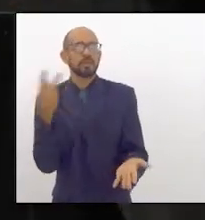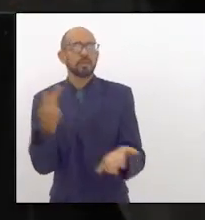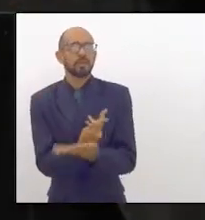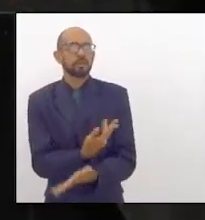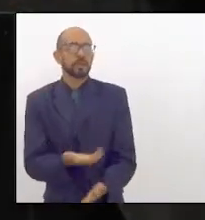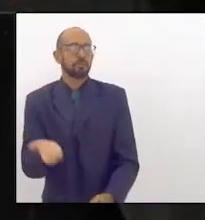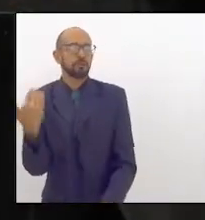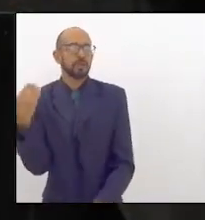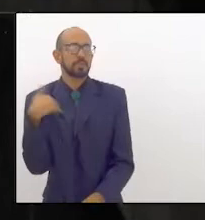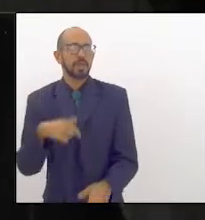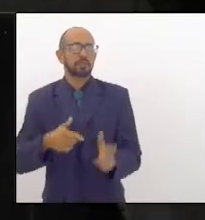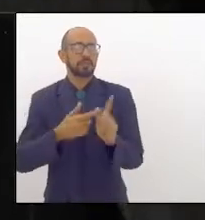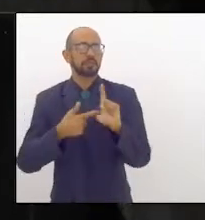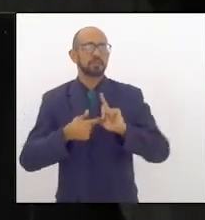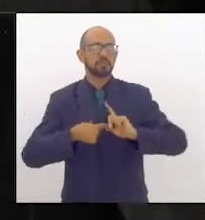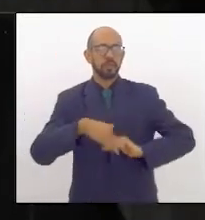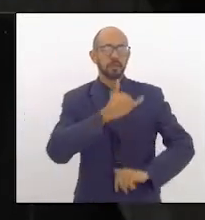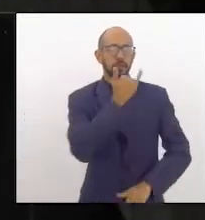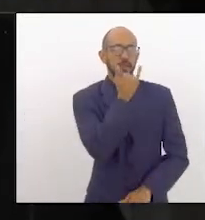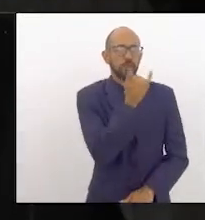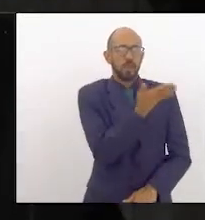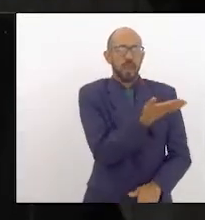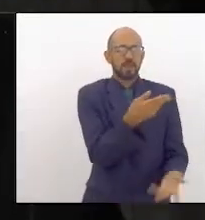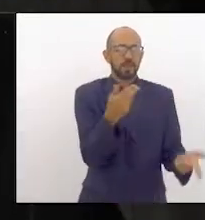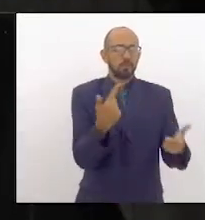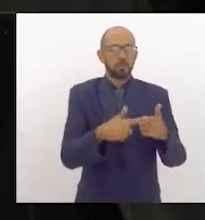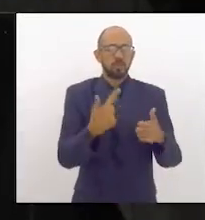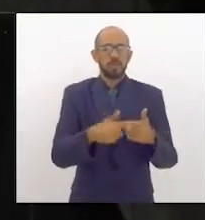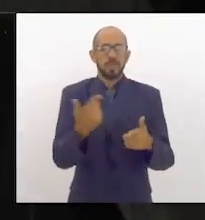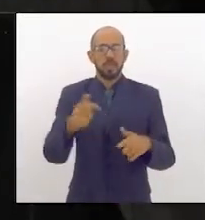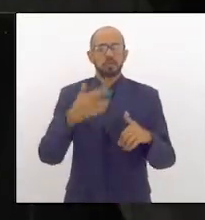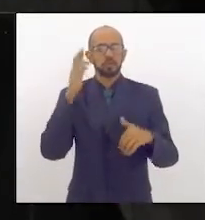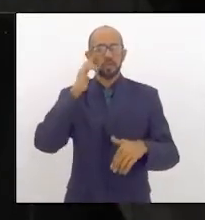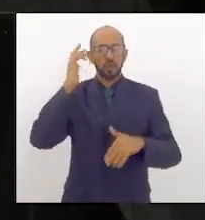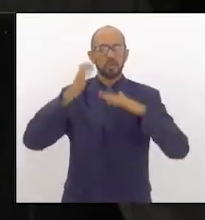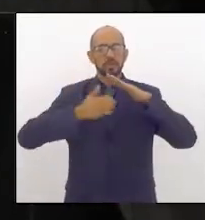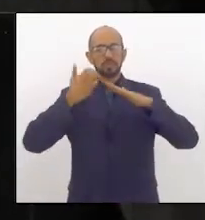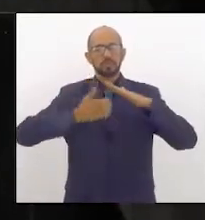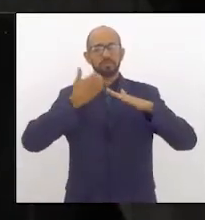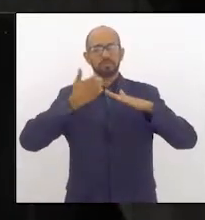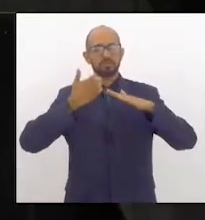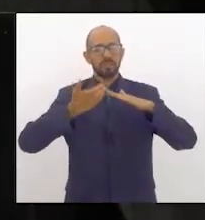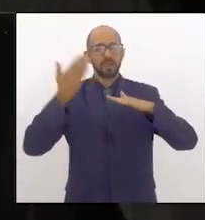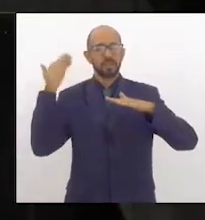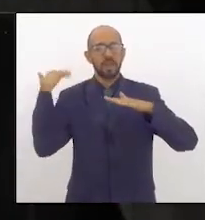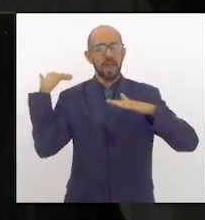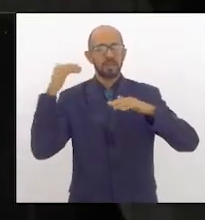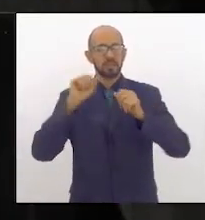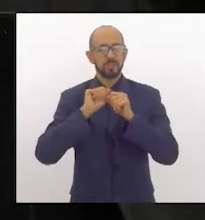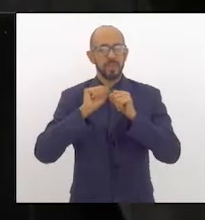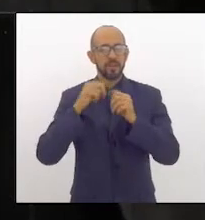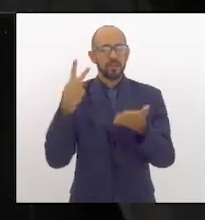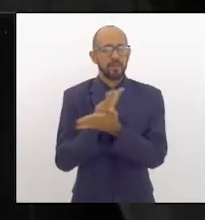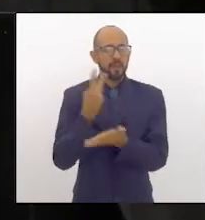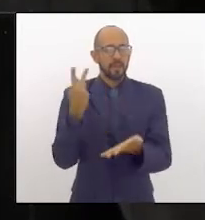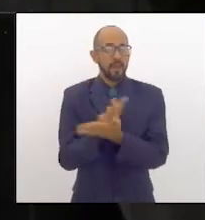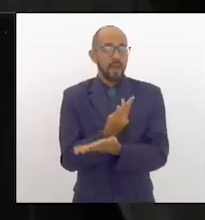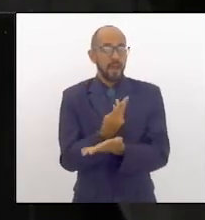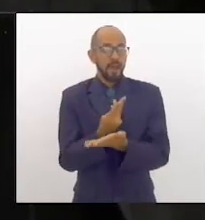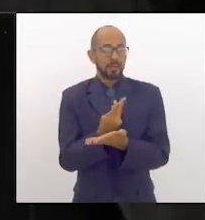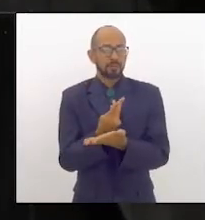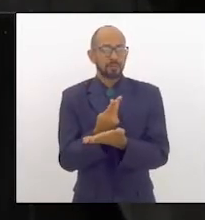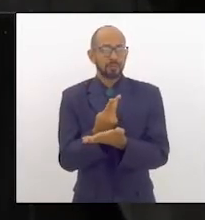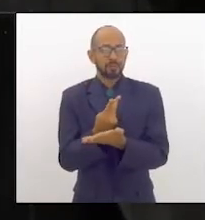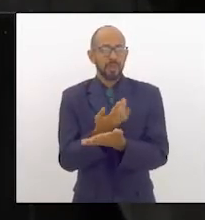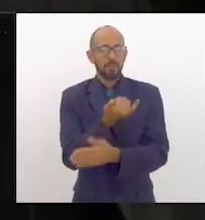por terem sido empregadores infratores estão os empregadores infratores estão sendo beneficiados por esse programa Então tem um